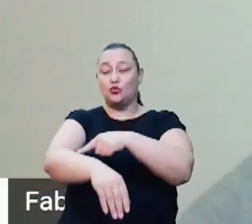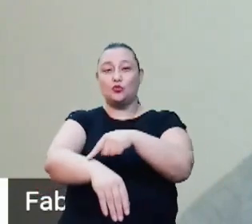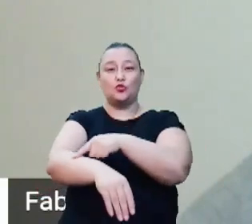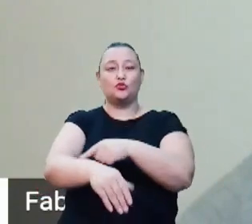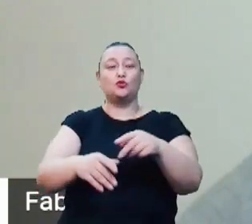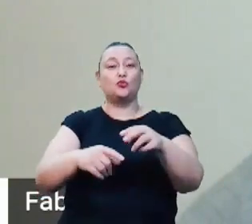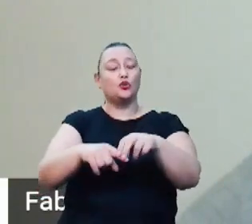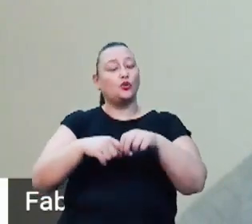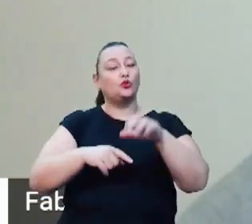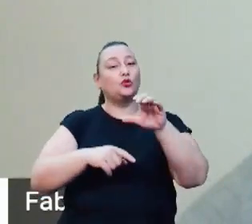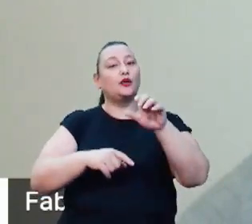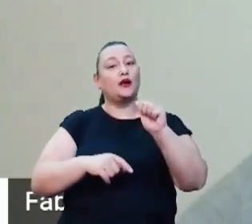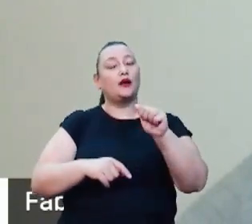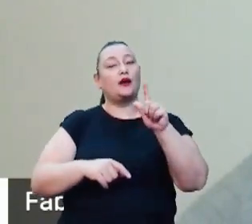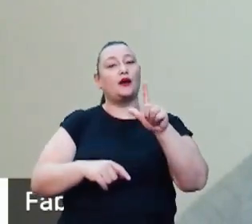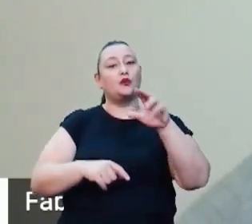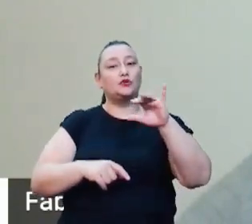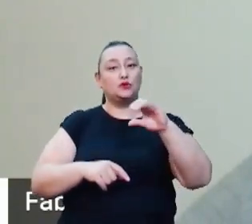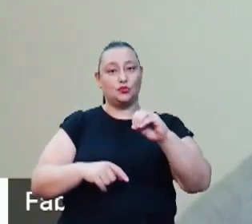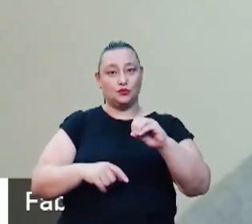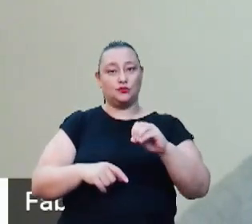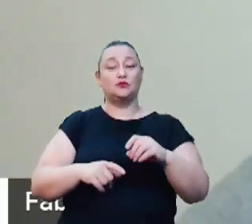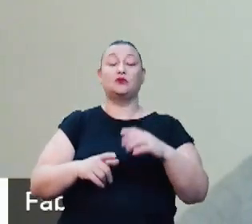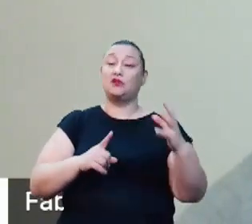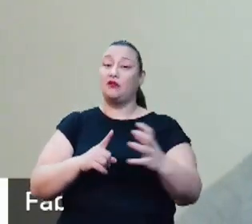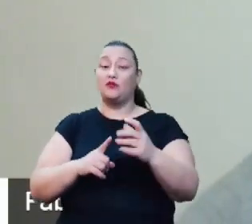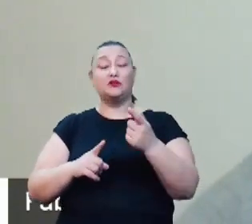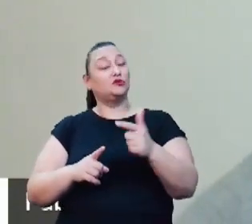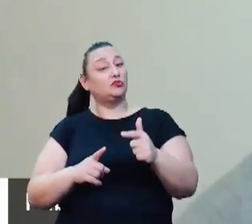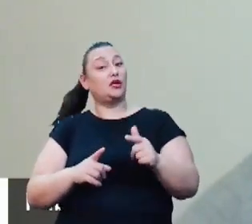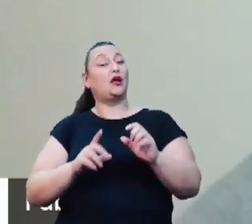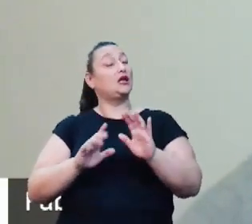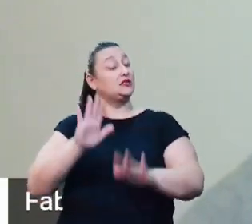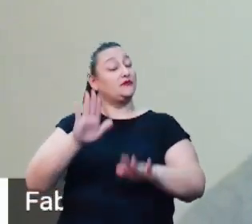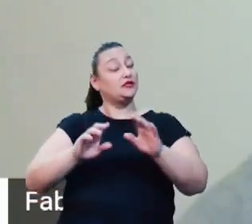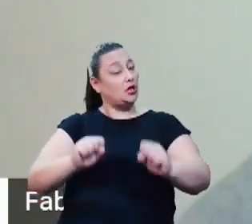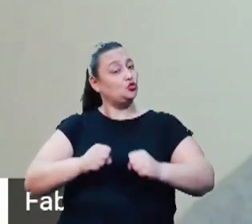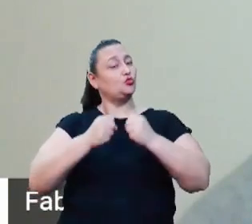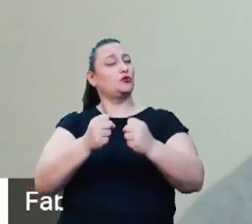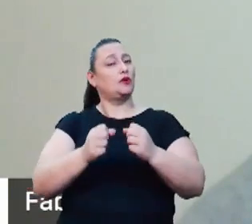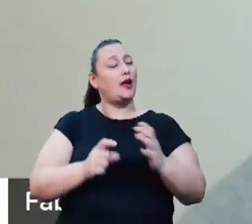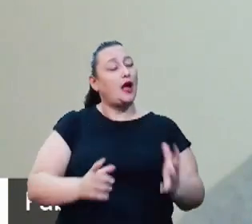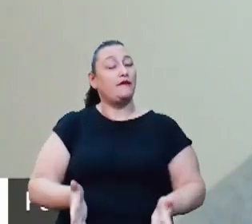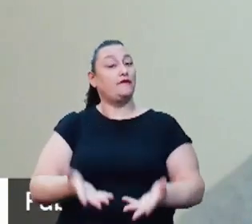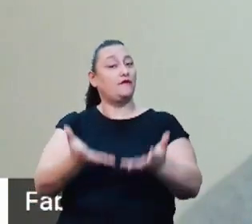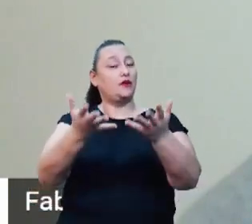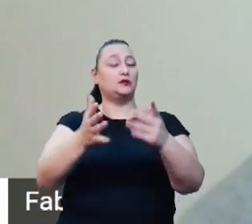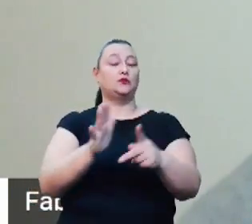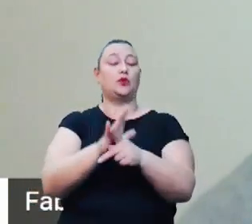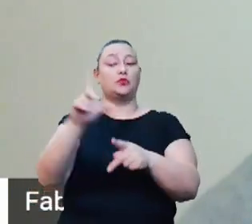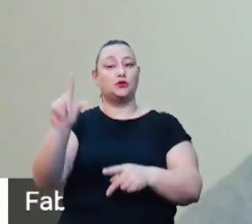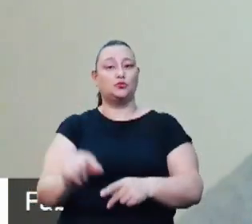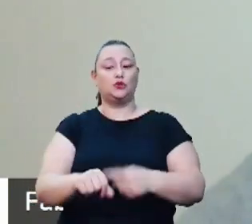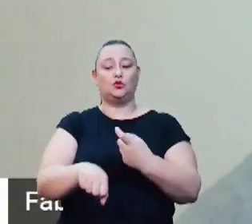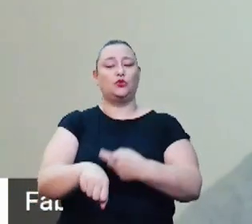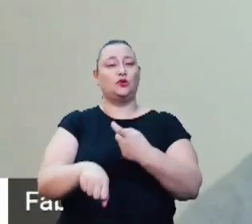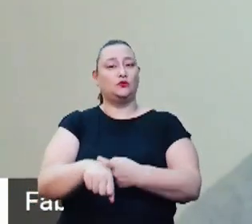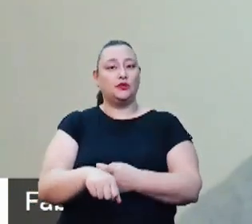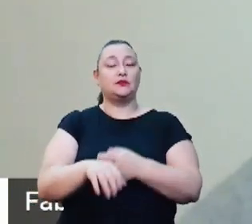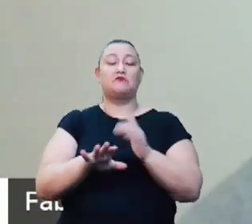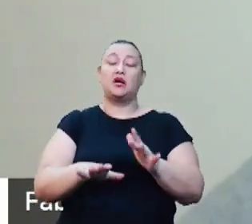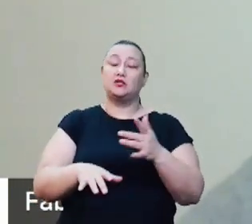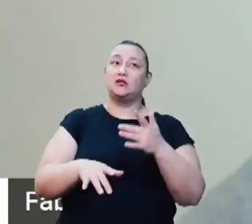que não tem uma influência não, se talvez tenha até uma potencialização, né, da redução da espasticidade, mas eu acho que